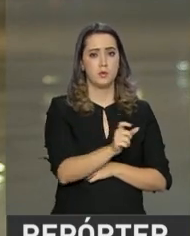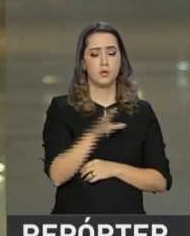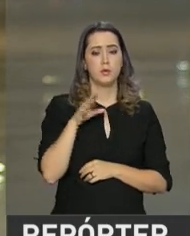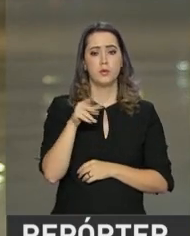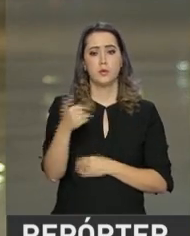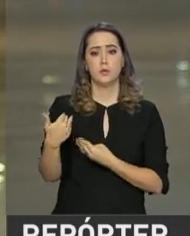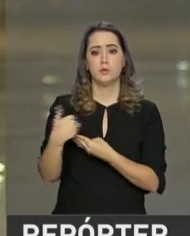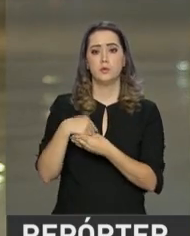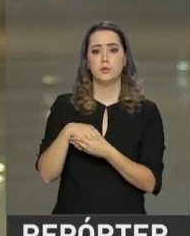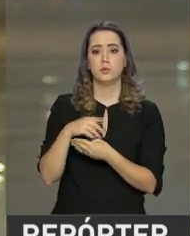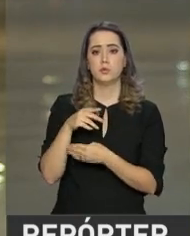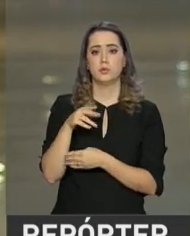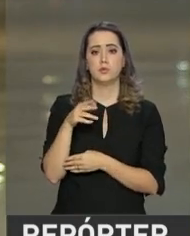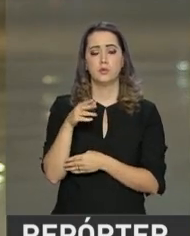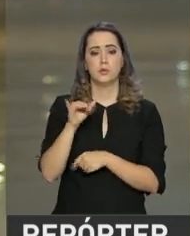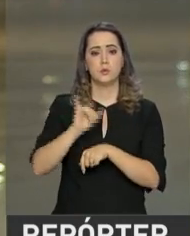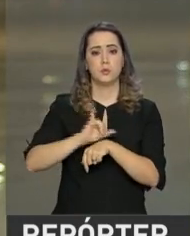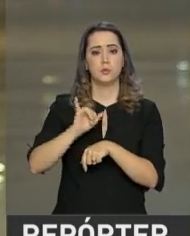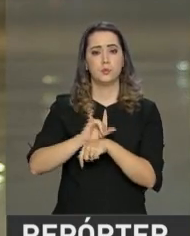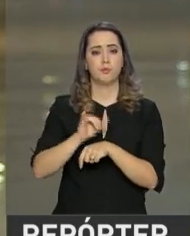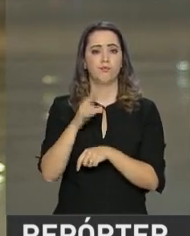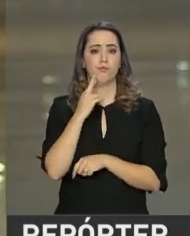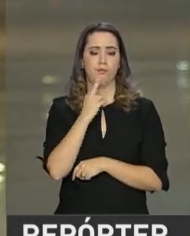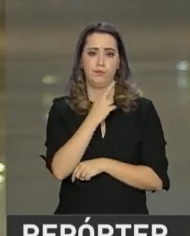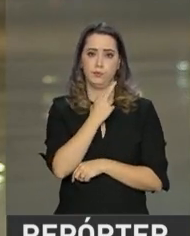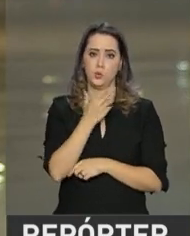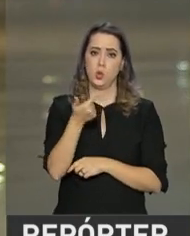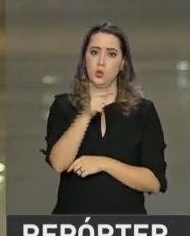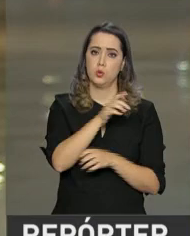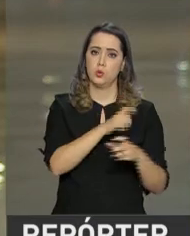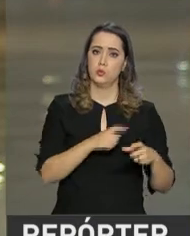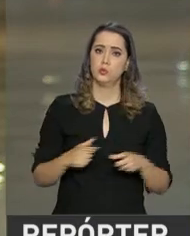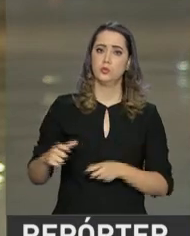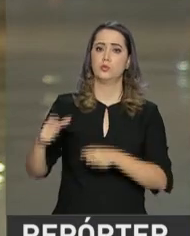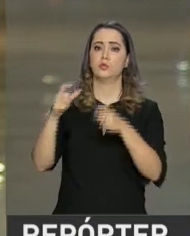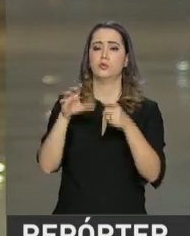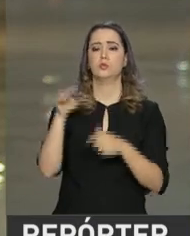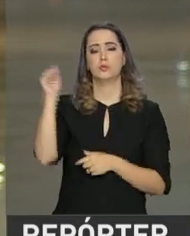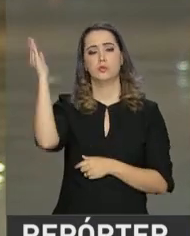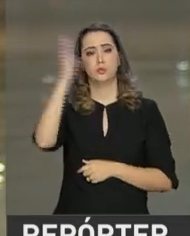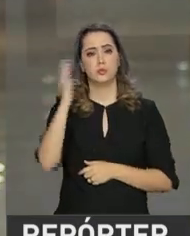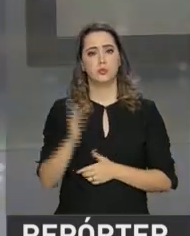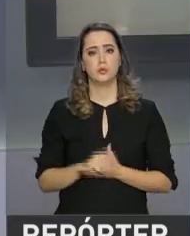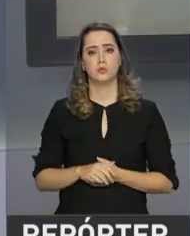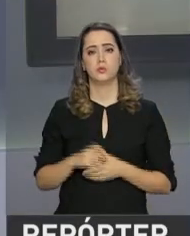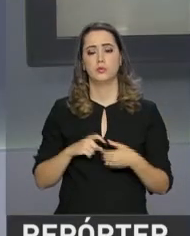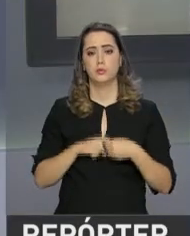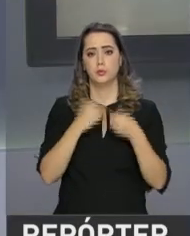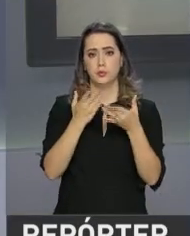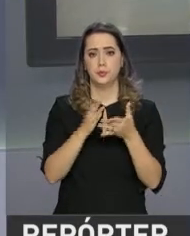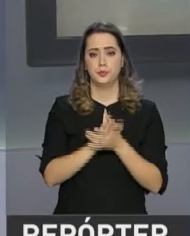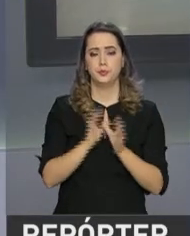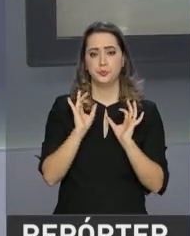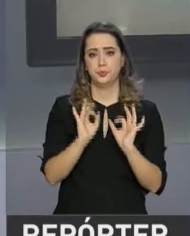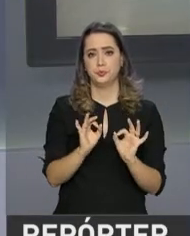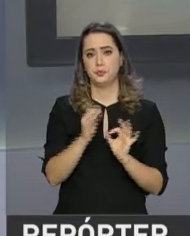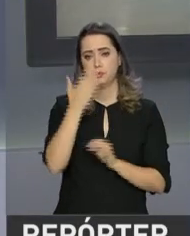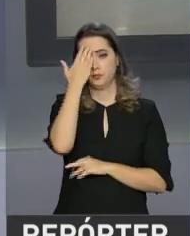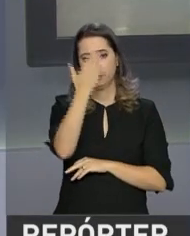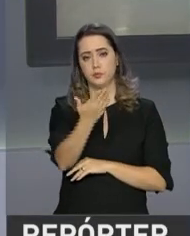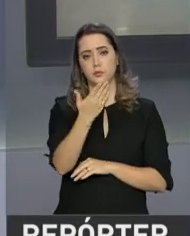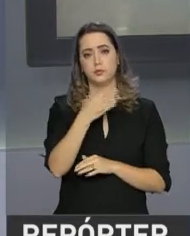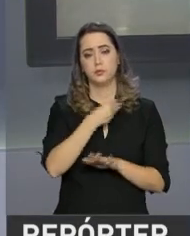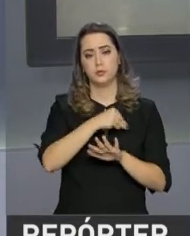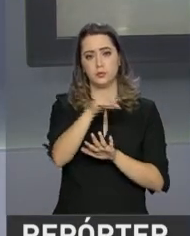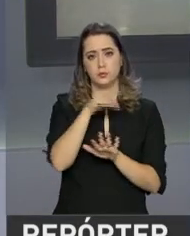estão em boa vista e os demais distribuídos pelos estados brasileiros eu volto com você roberto está certo pablo muito